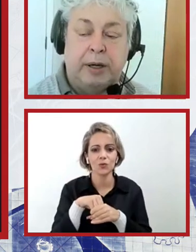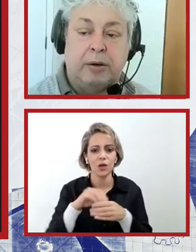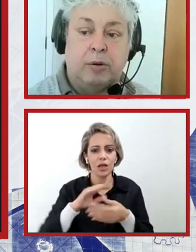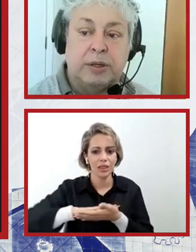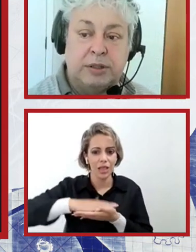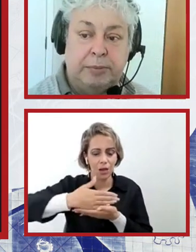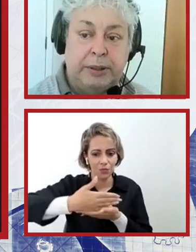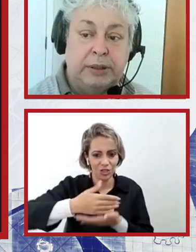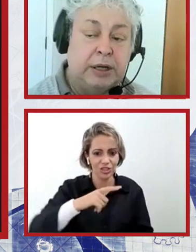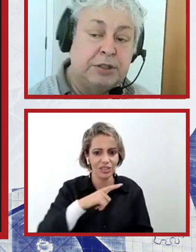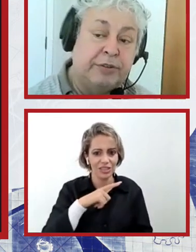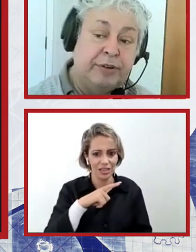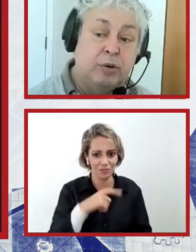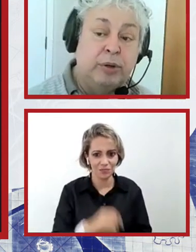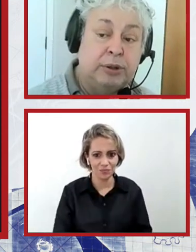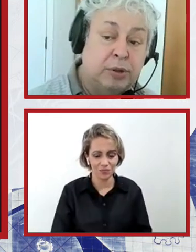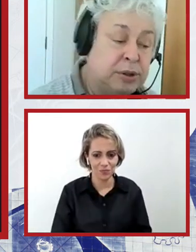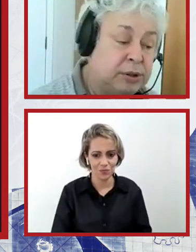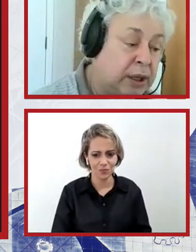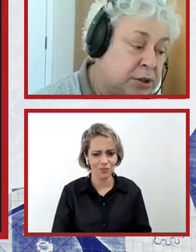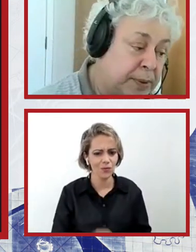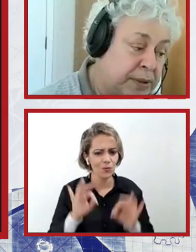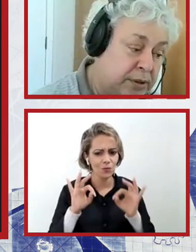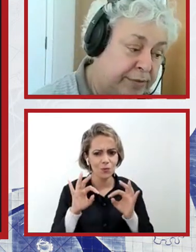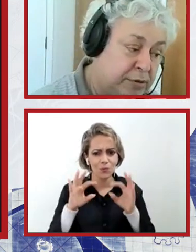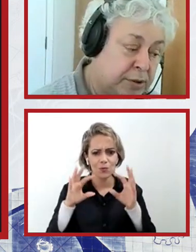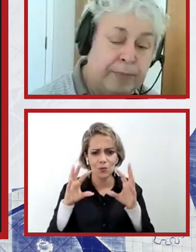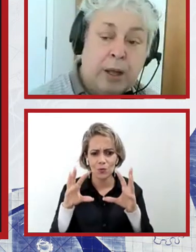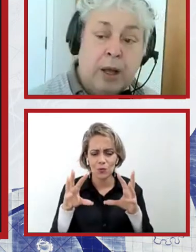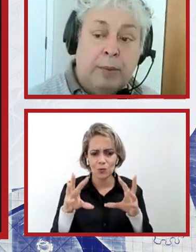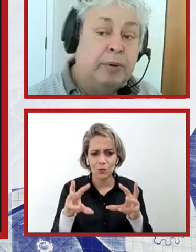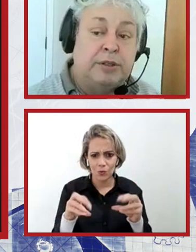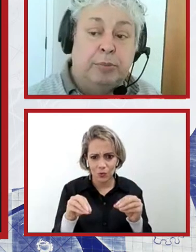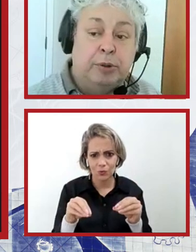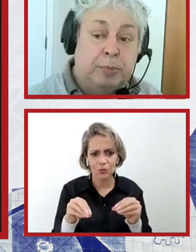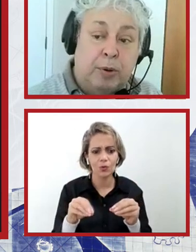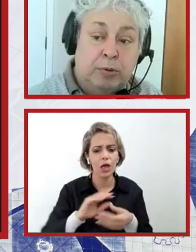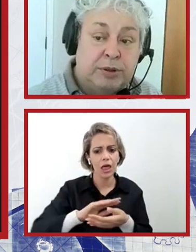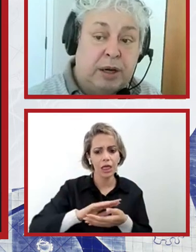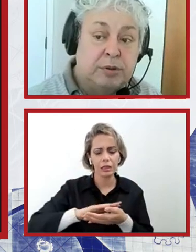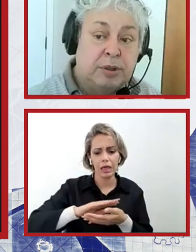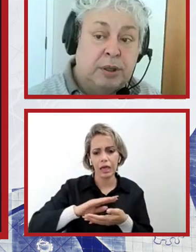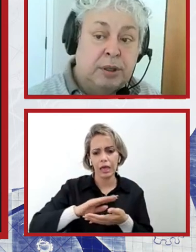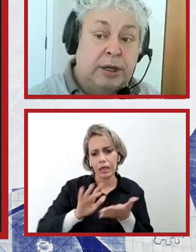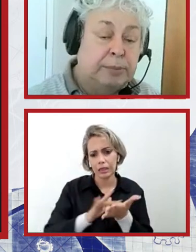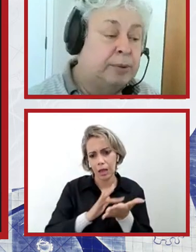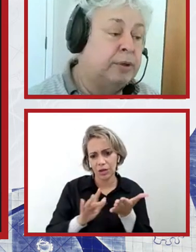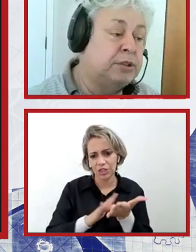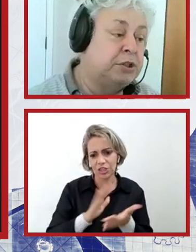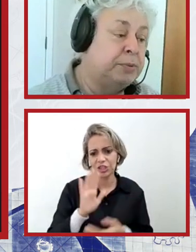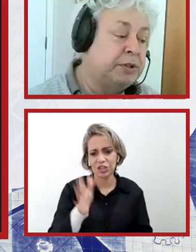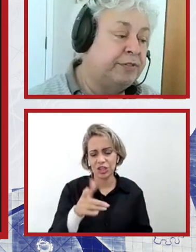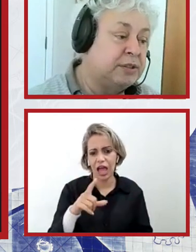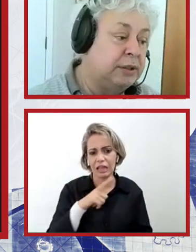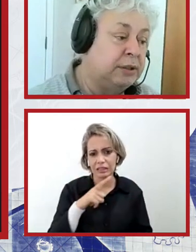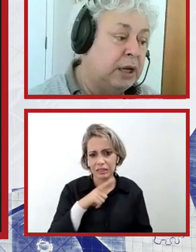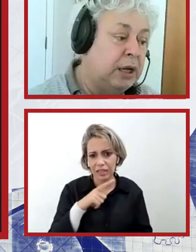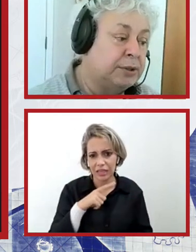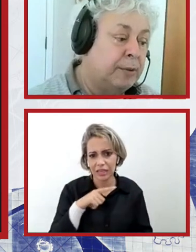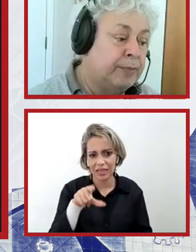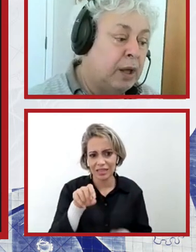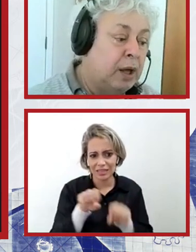de fábrica com acessibilidade, já vem com um leitor de telas específico. Bom, isso é muito bom, os cegos amam esse tipo